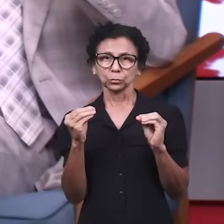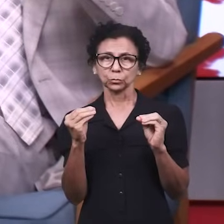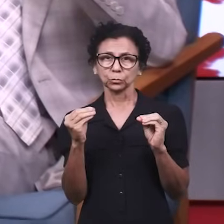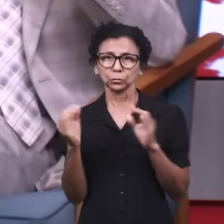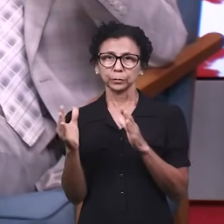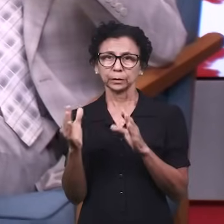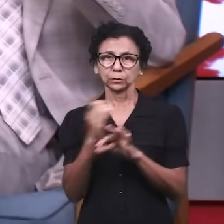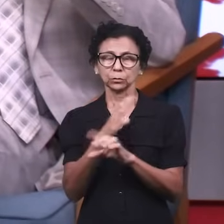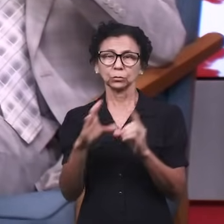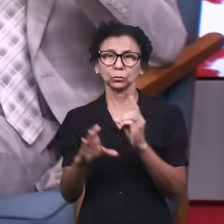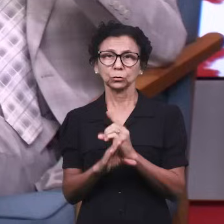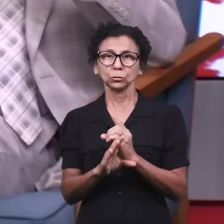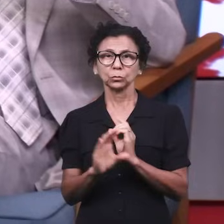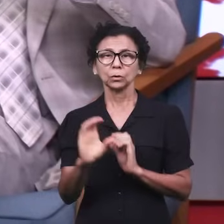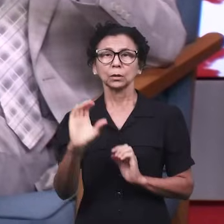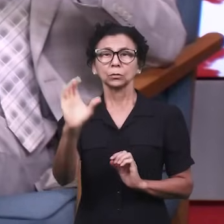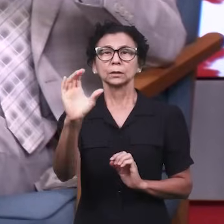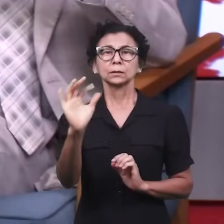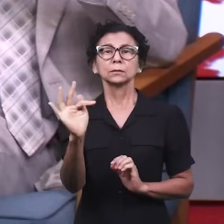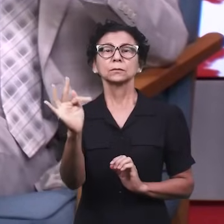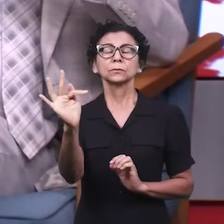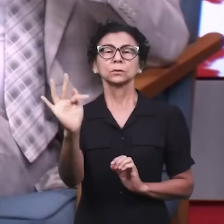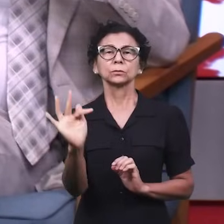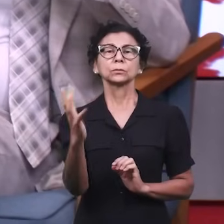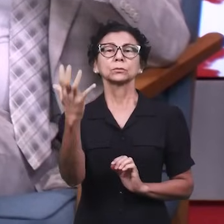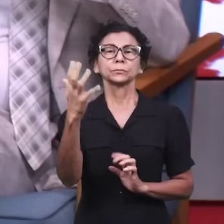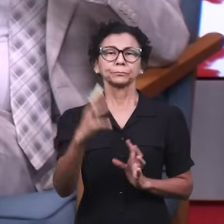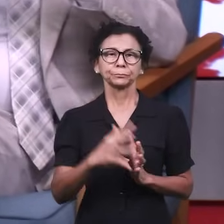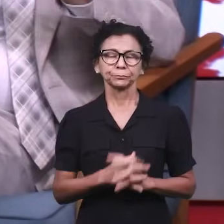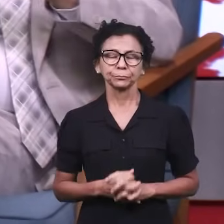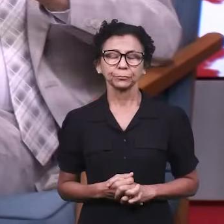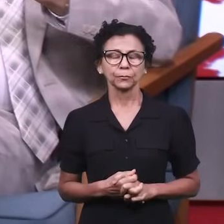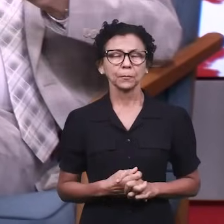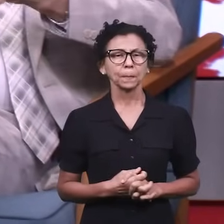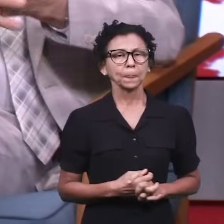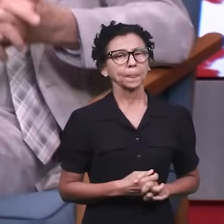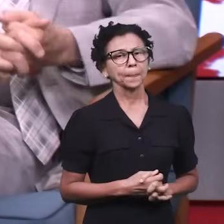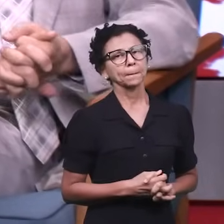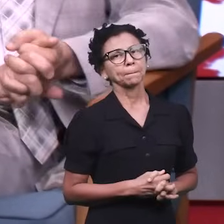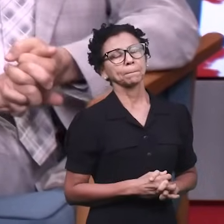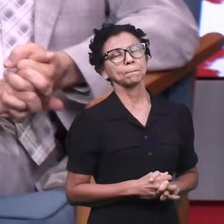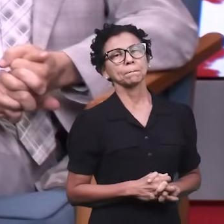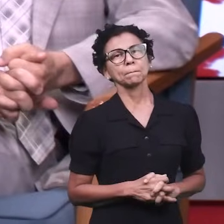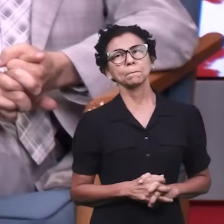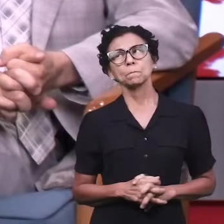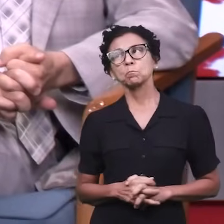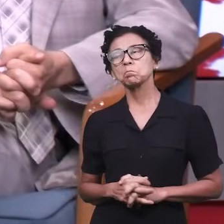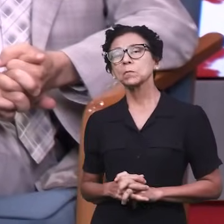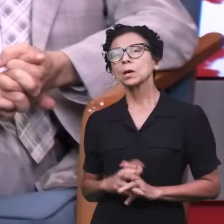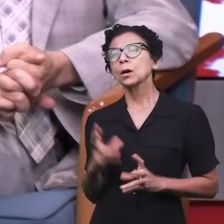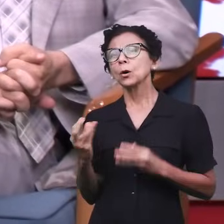Então a profecia, Deus fala daquilo que vai acontecer. A profecia pode vir